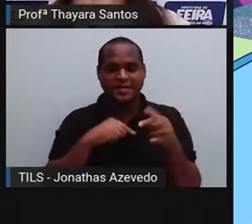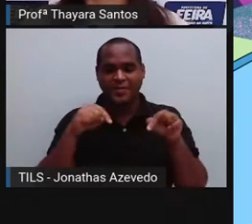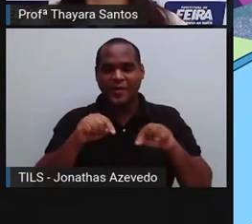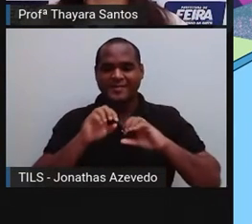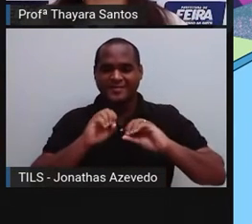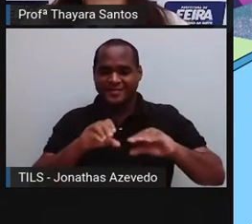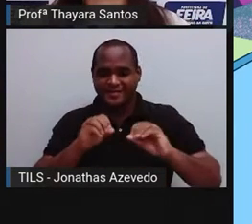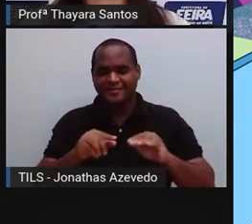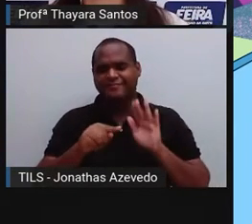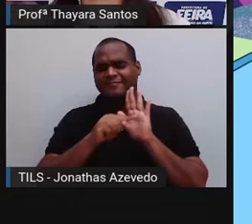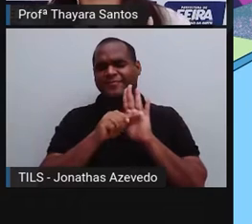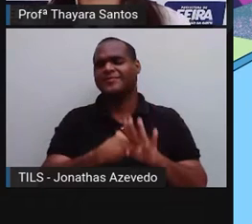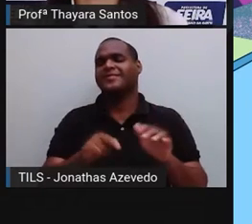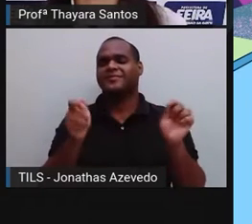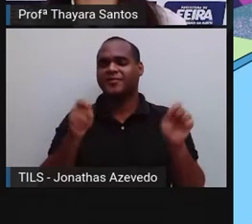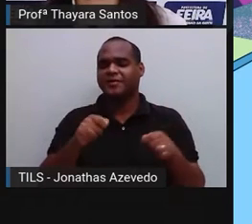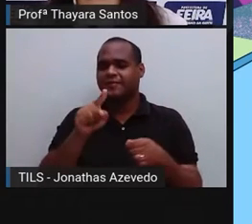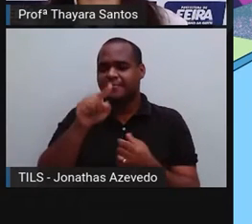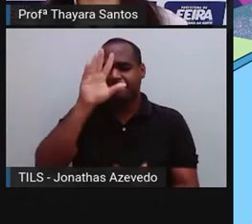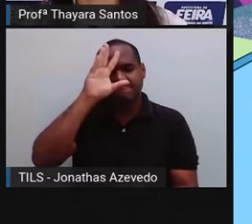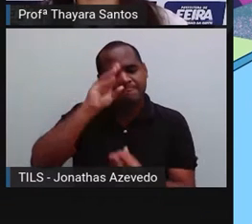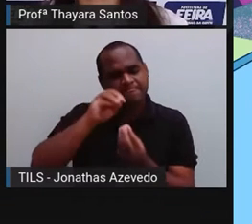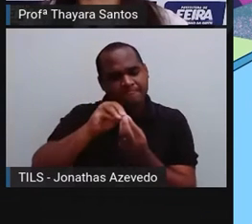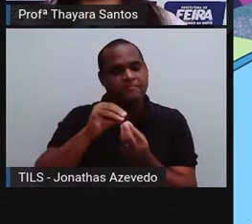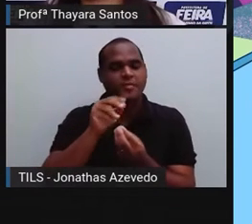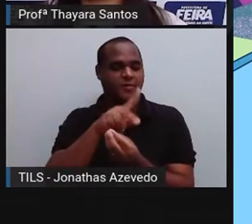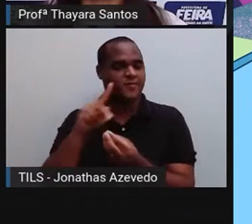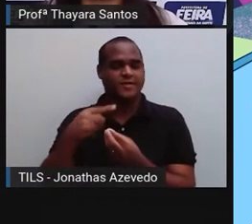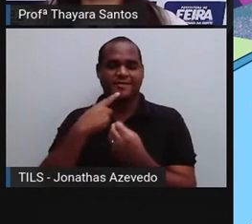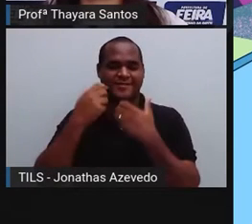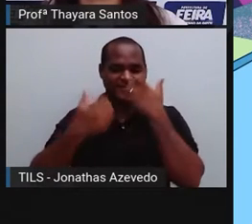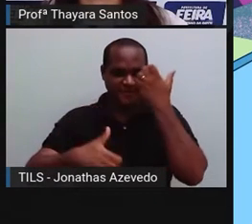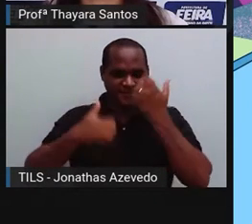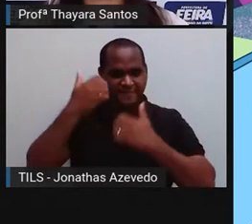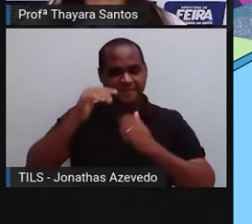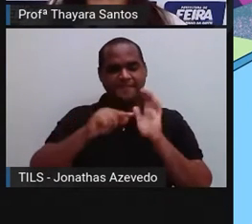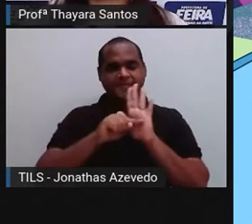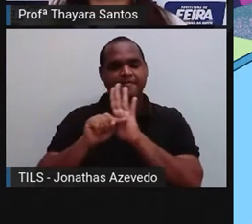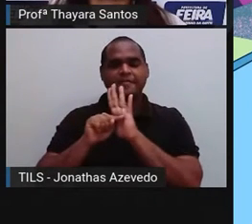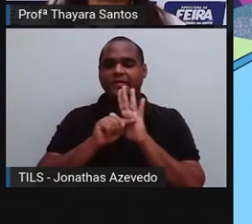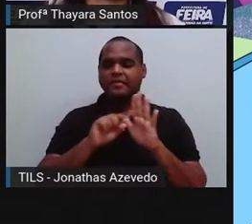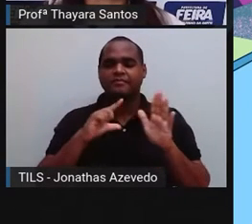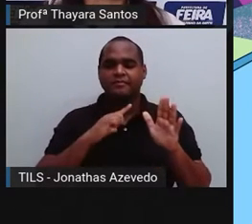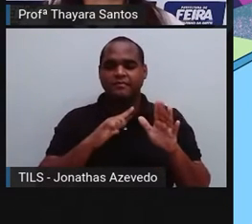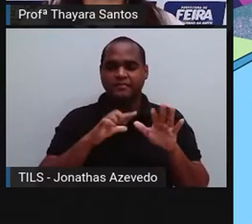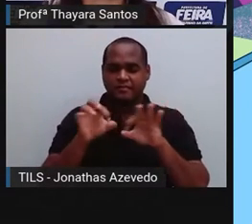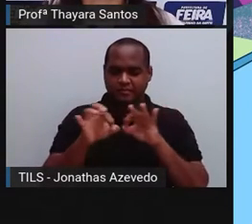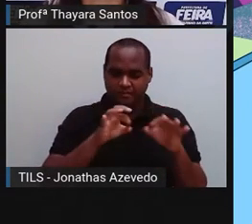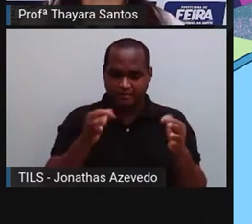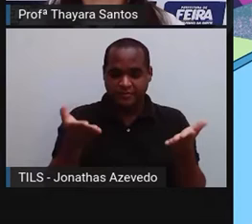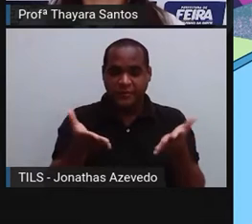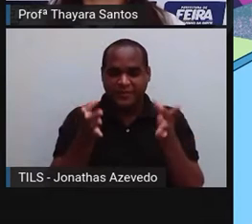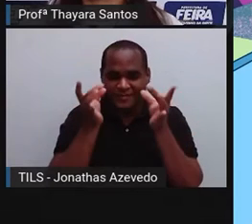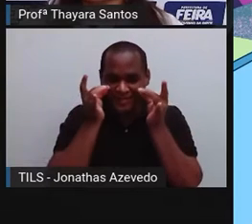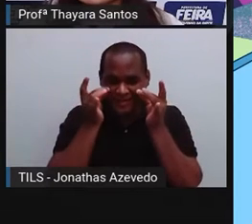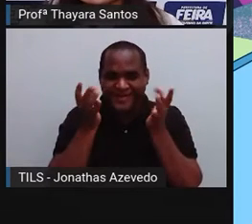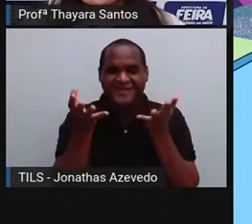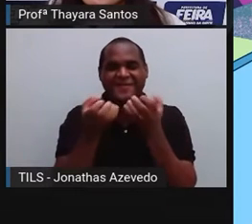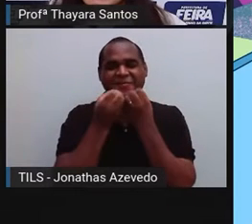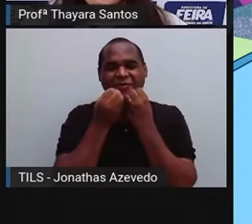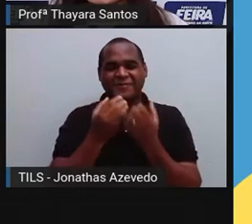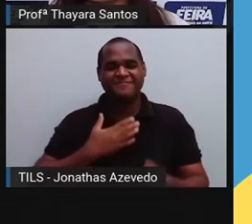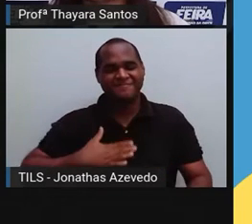está ajudando para vocês compreenderem o que os professores falam com vocês nas aulas presenciais. Então, isso para a gente é muito